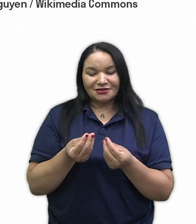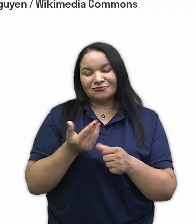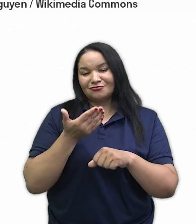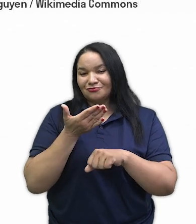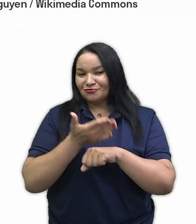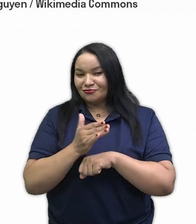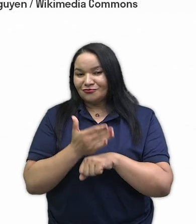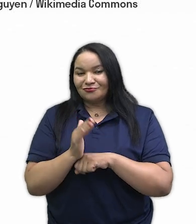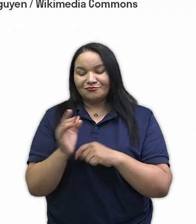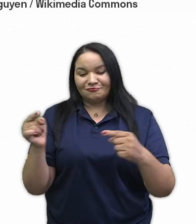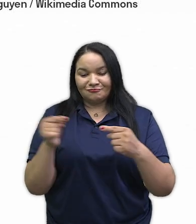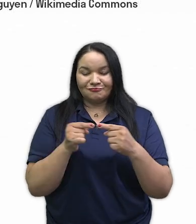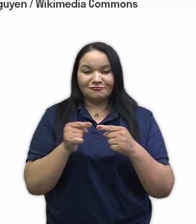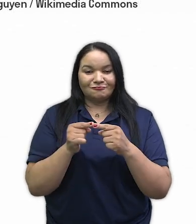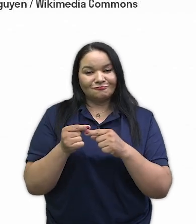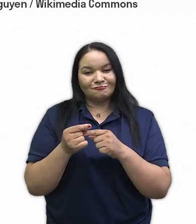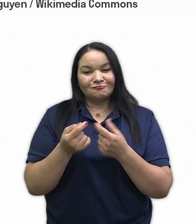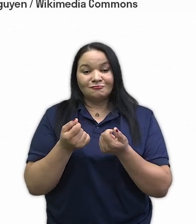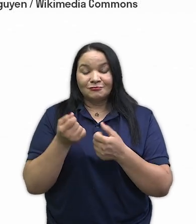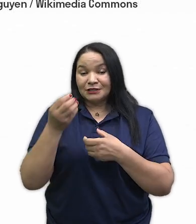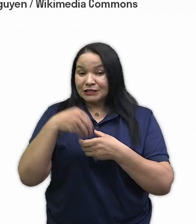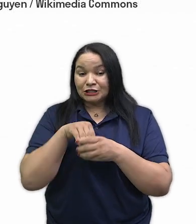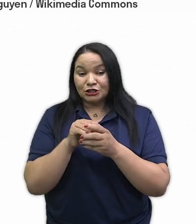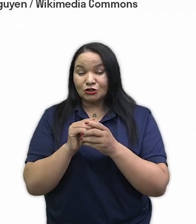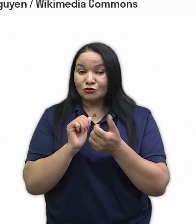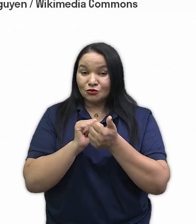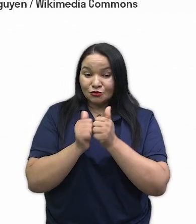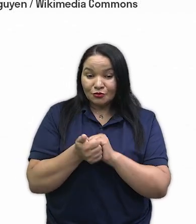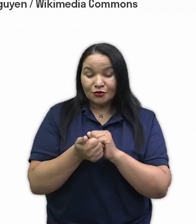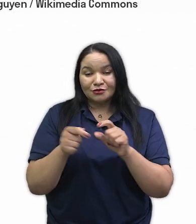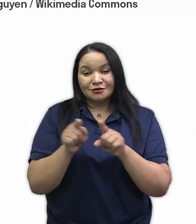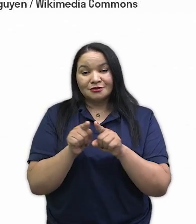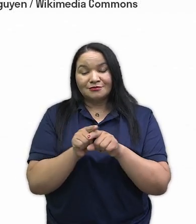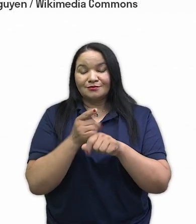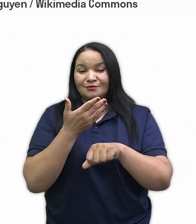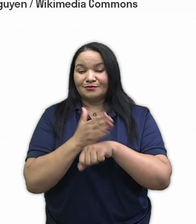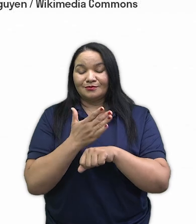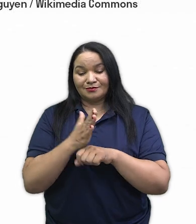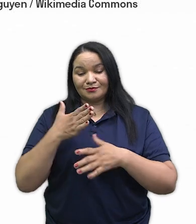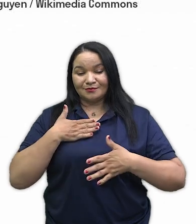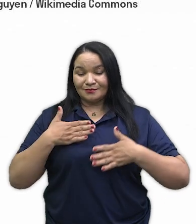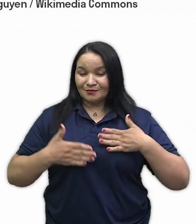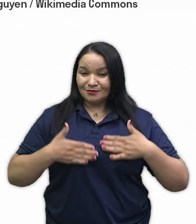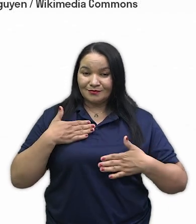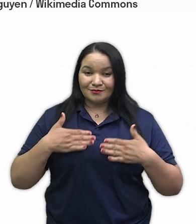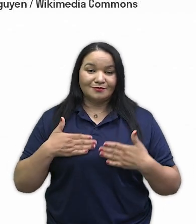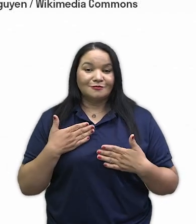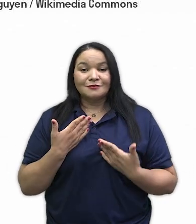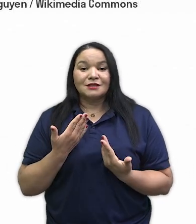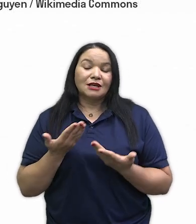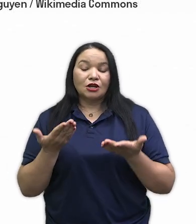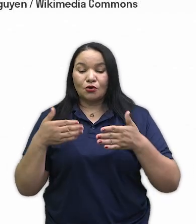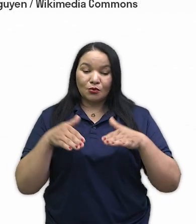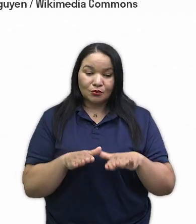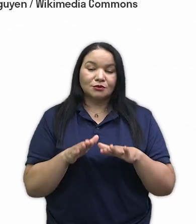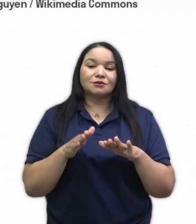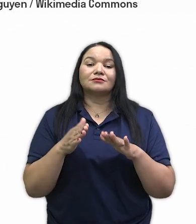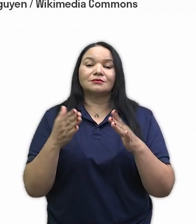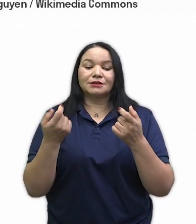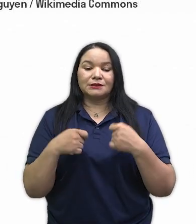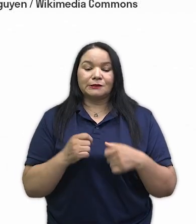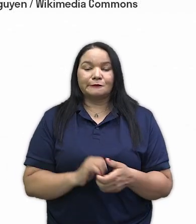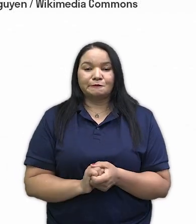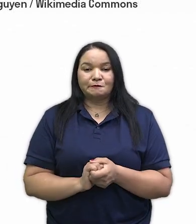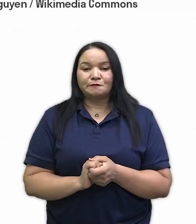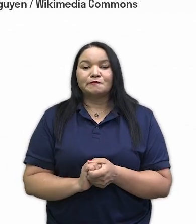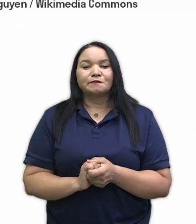finalidade do esporte, da prática corporal que ela esteja incluída, tá bom?